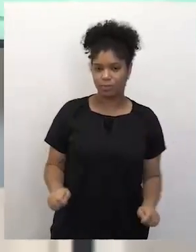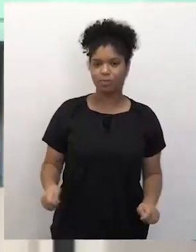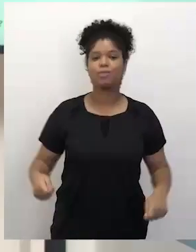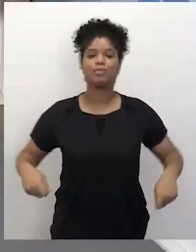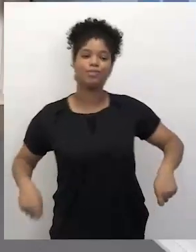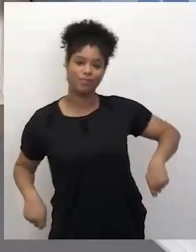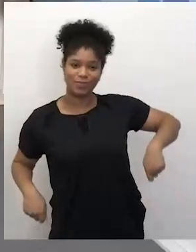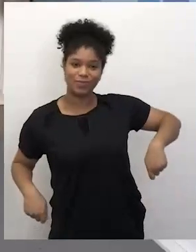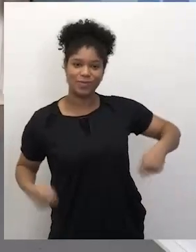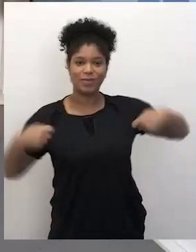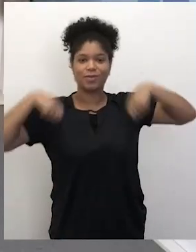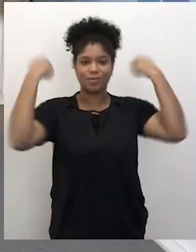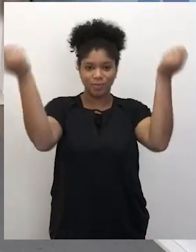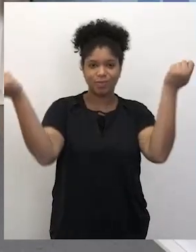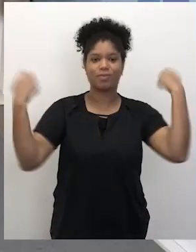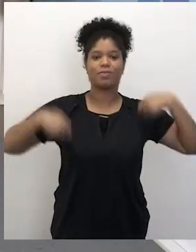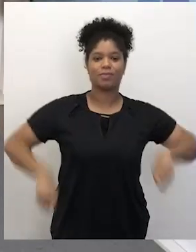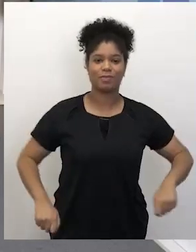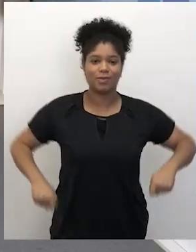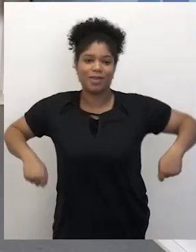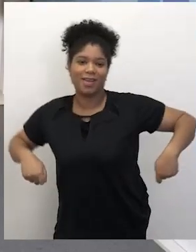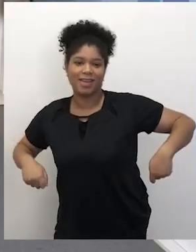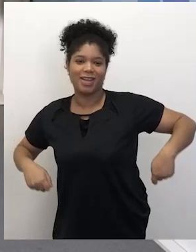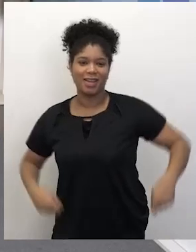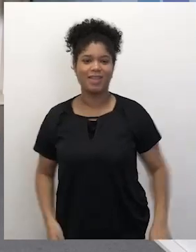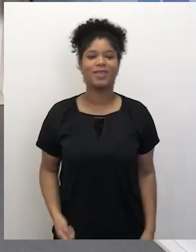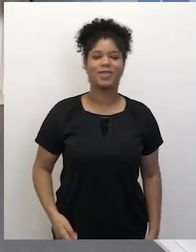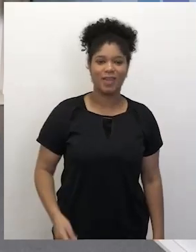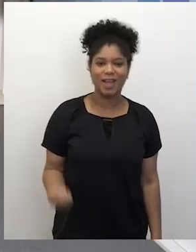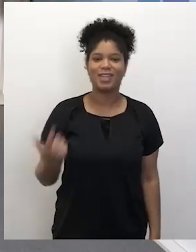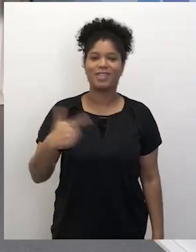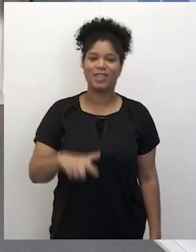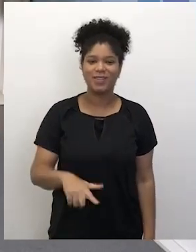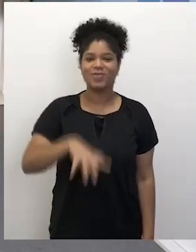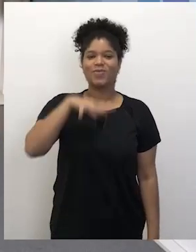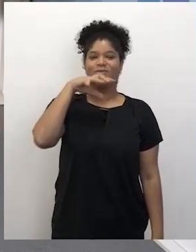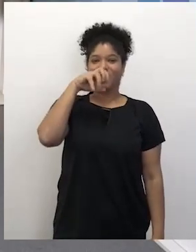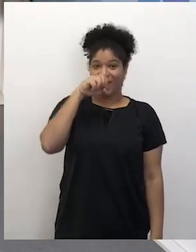E joga. Pega. Respira.